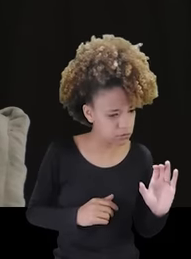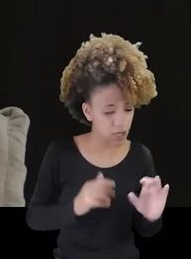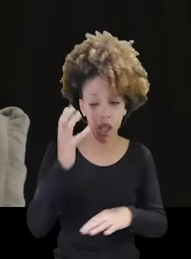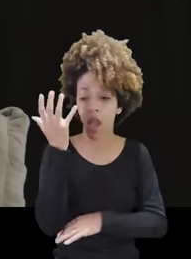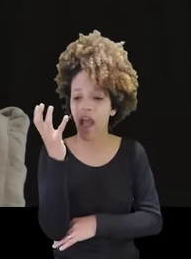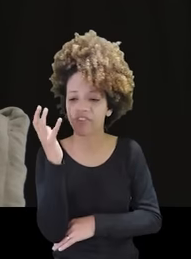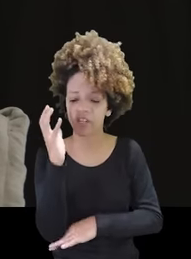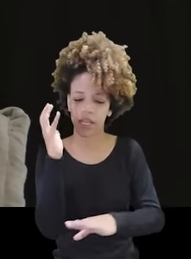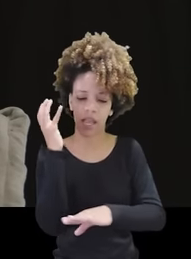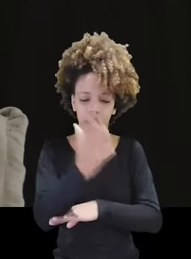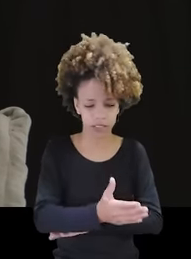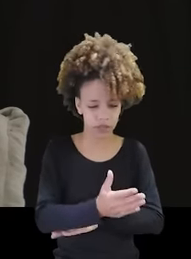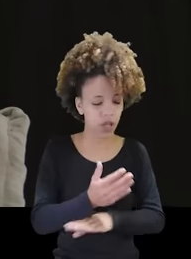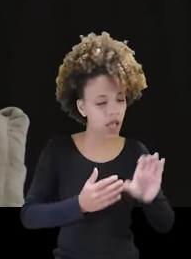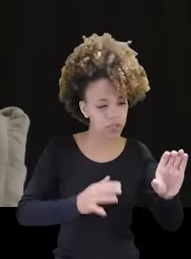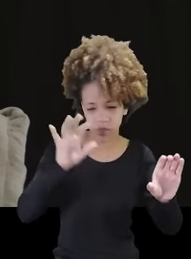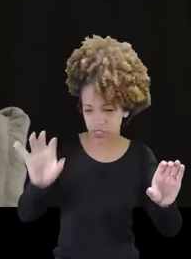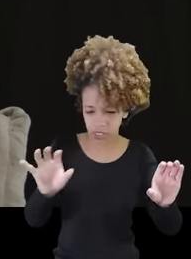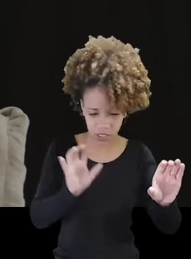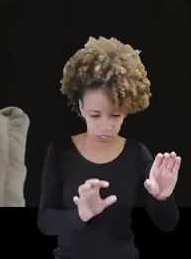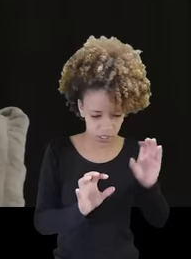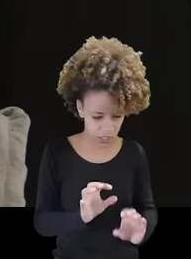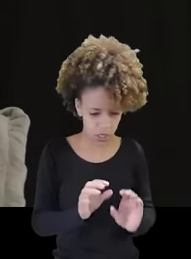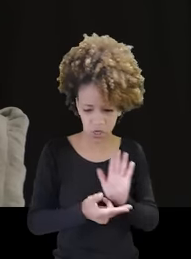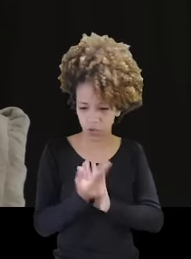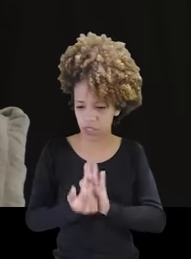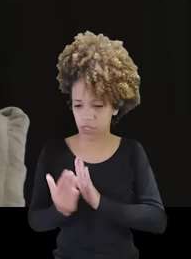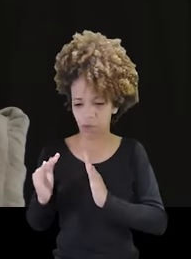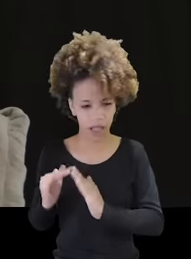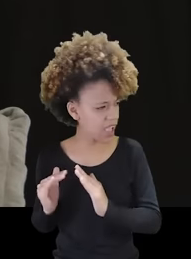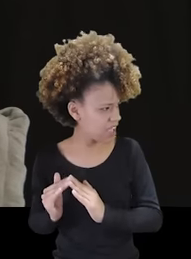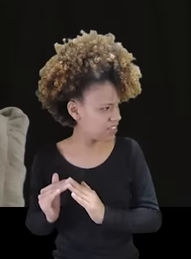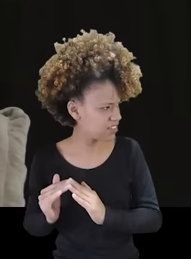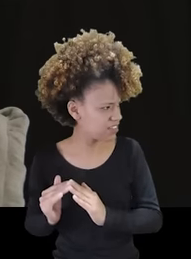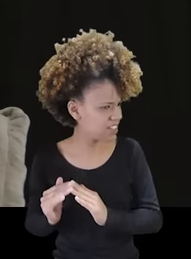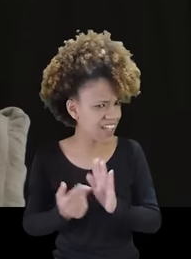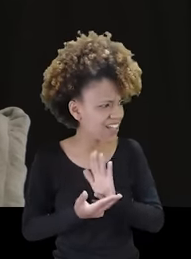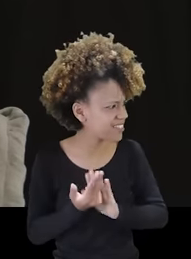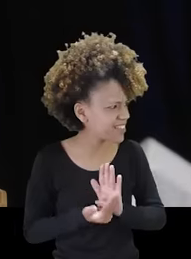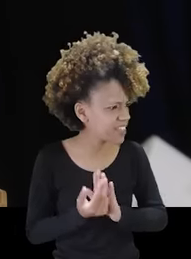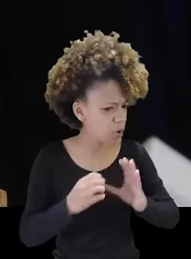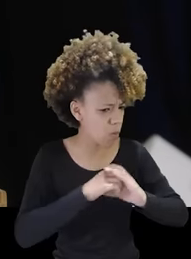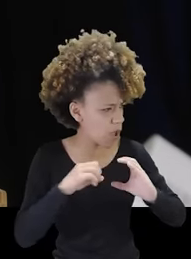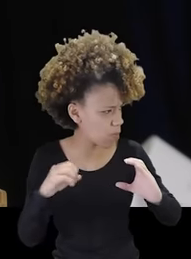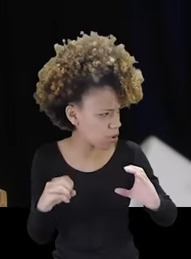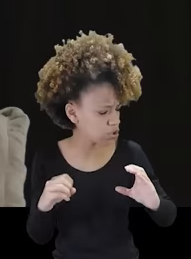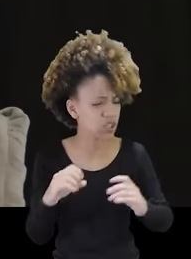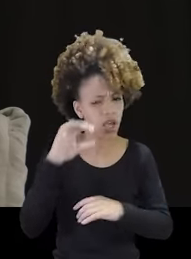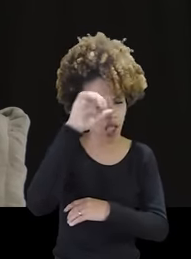árvore caindo é isso daqui isso daqui com desenho com uma casa eles fazem através do desenho hoje